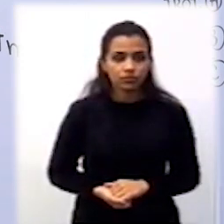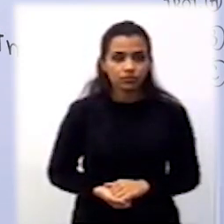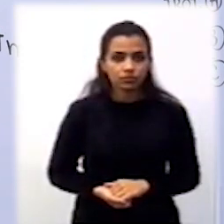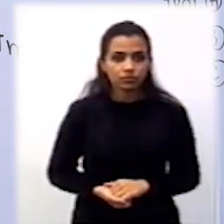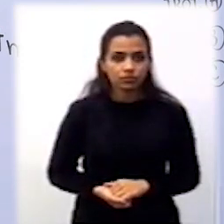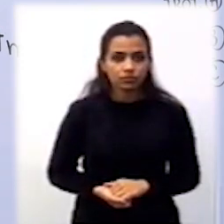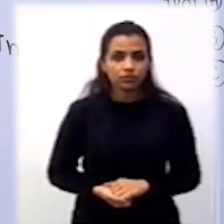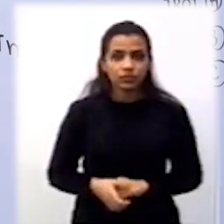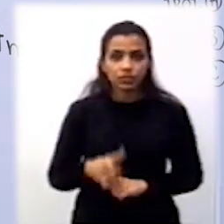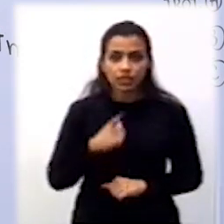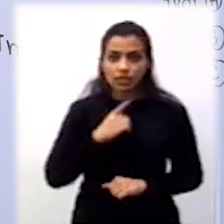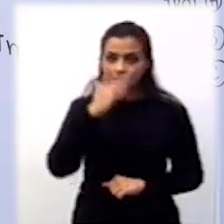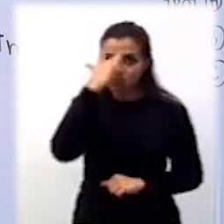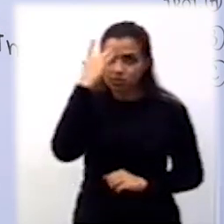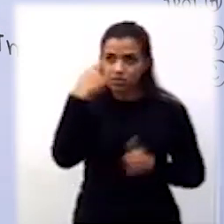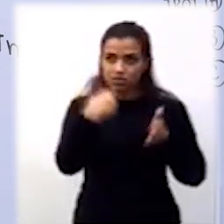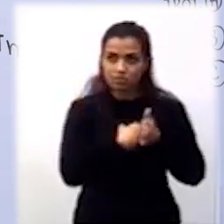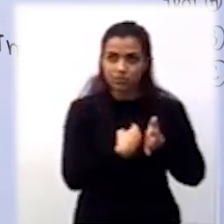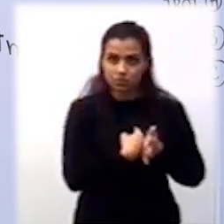Tá, tem gente mandando aqui.